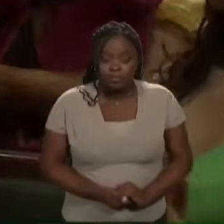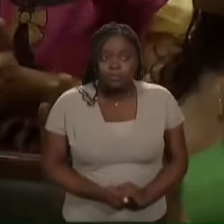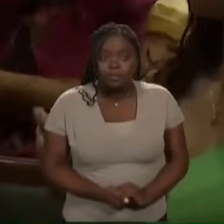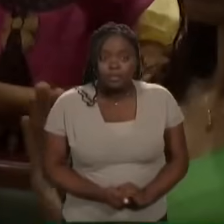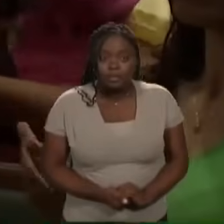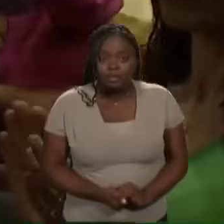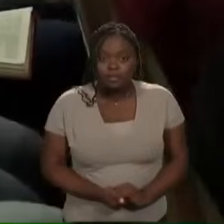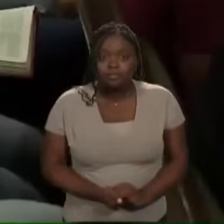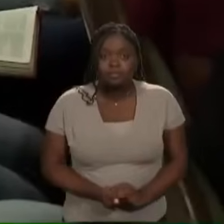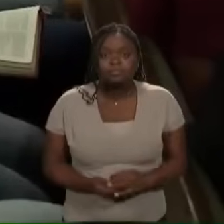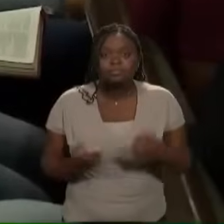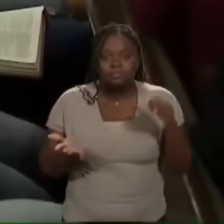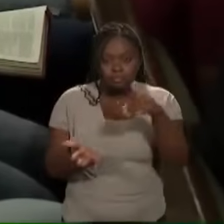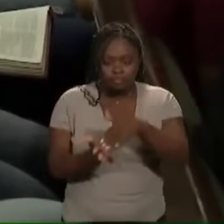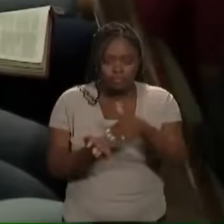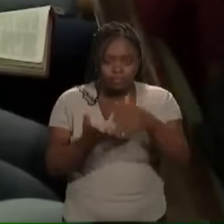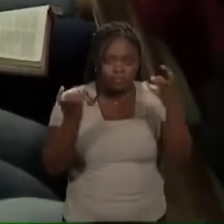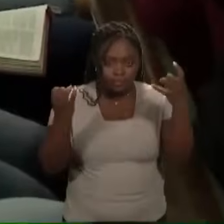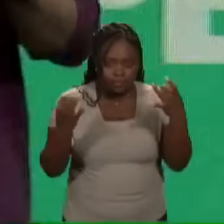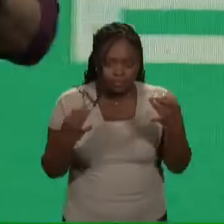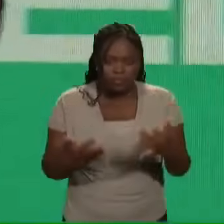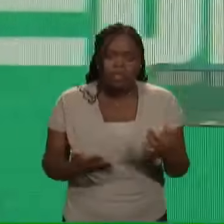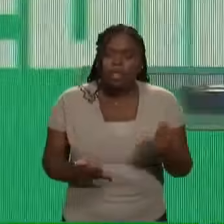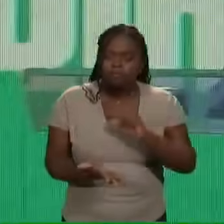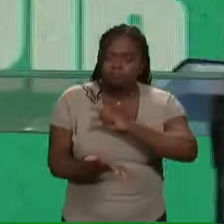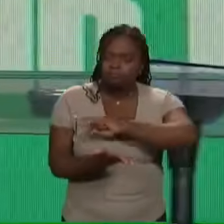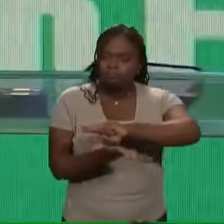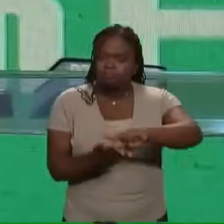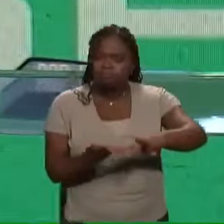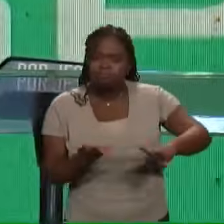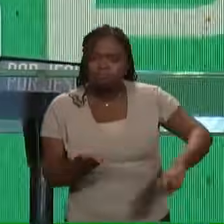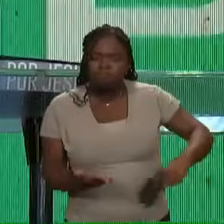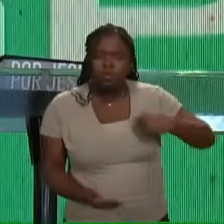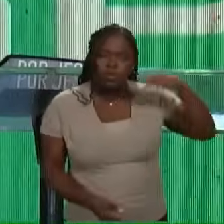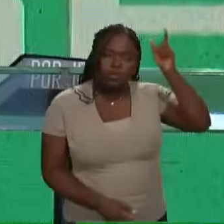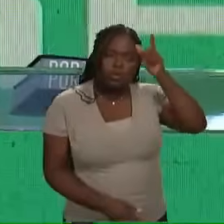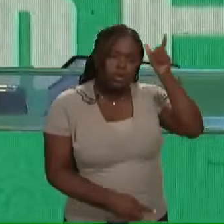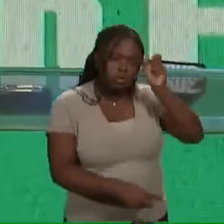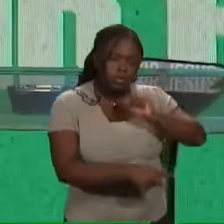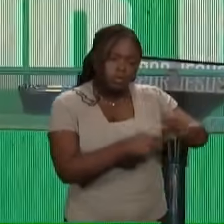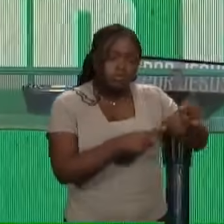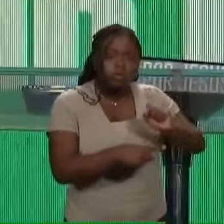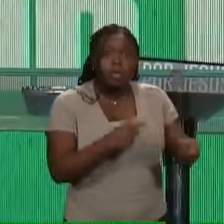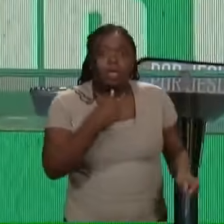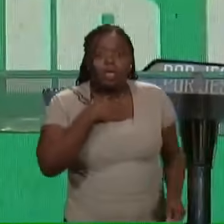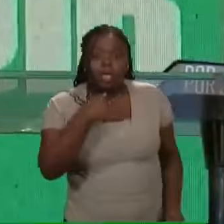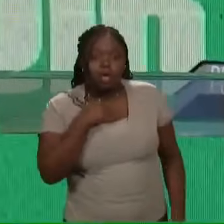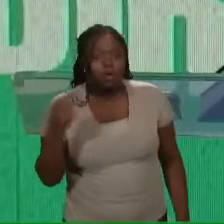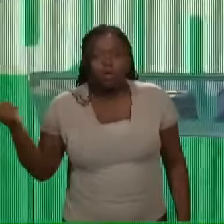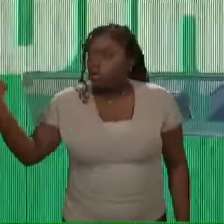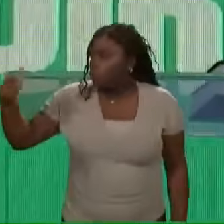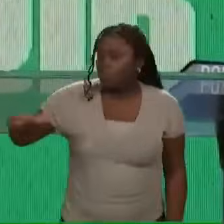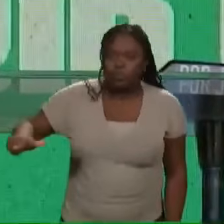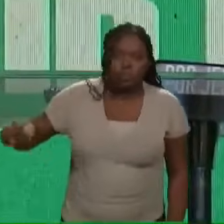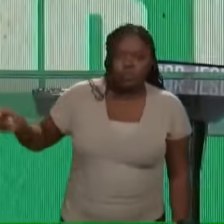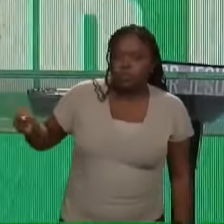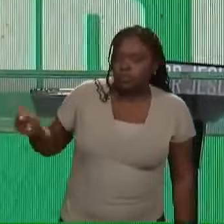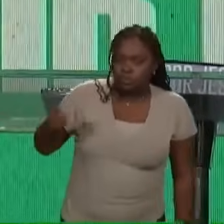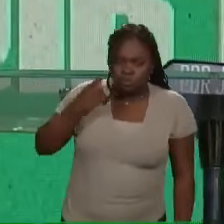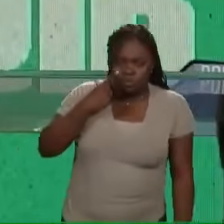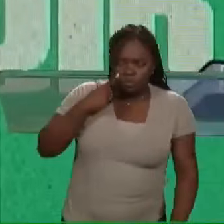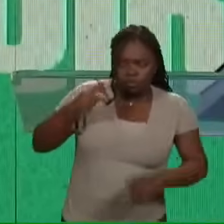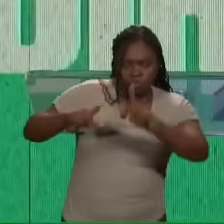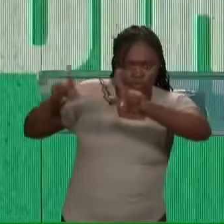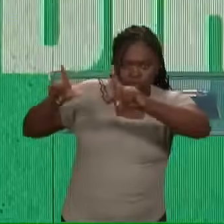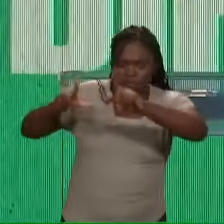Vou encerrar contando isso aqui. Várias vezes eu fui expulsar demônio de pessoas. Eu, né? Outro, não. Eu não vi na televisão